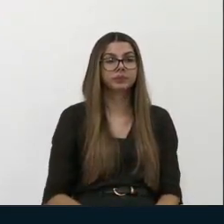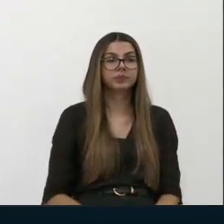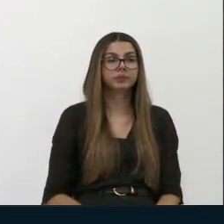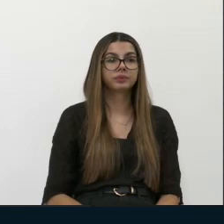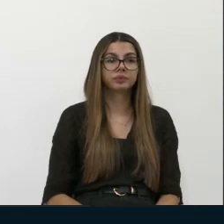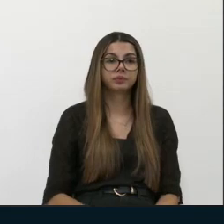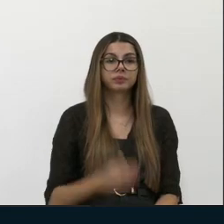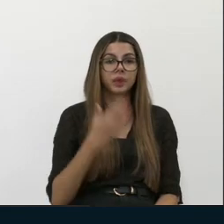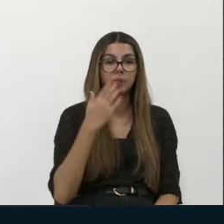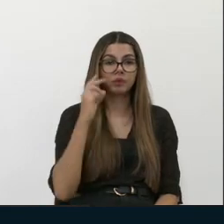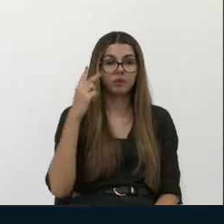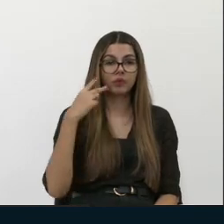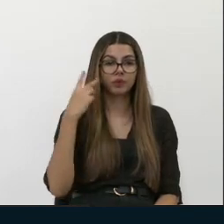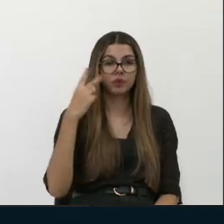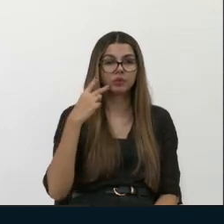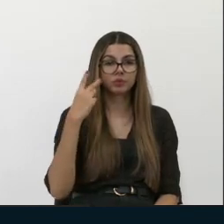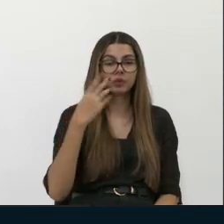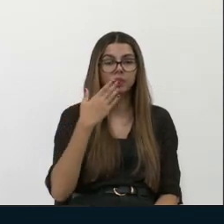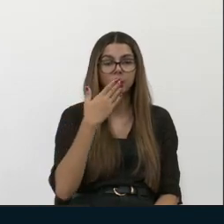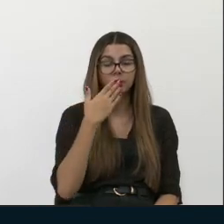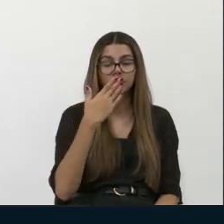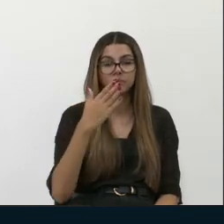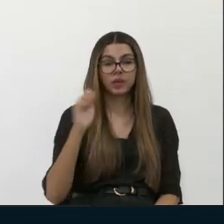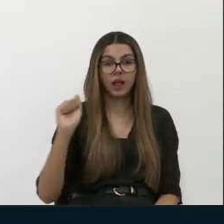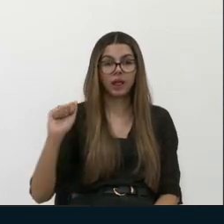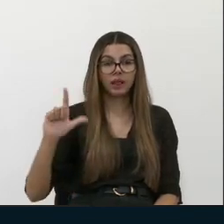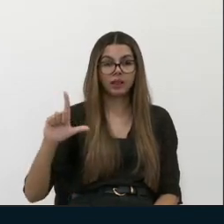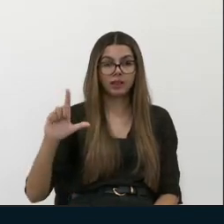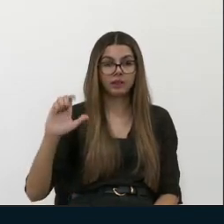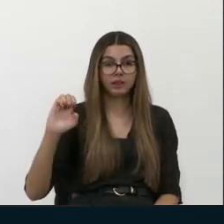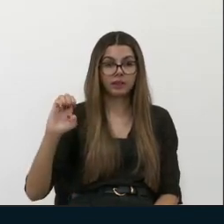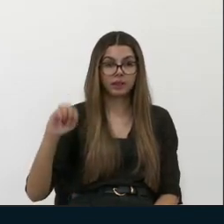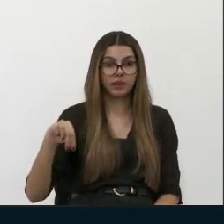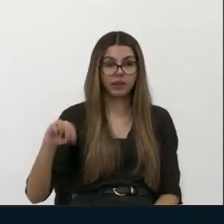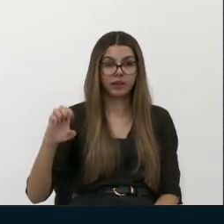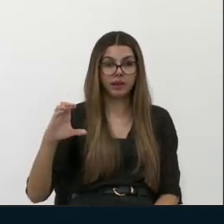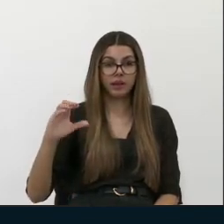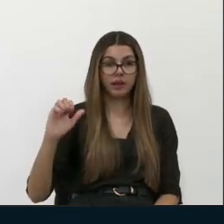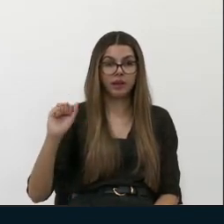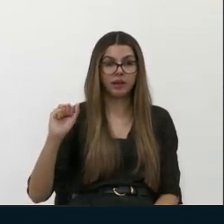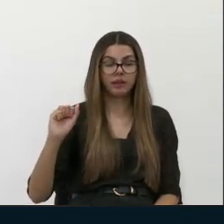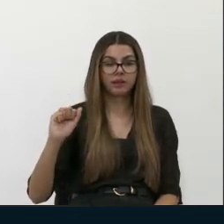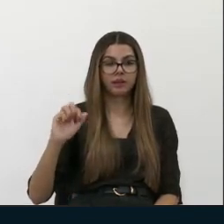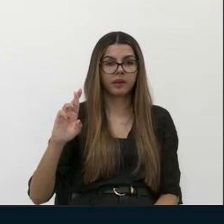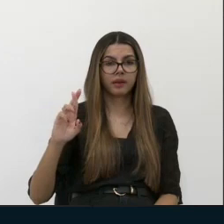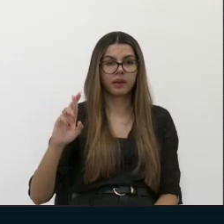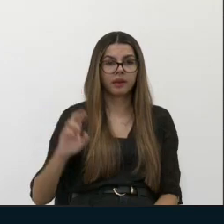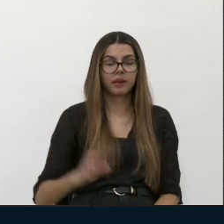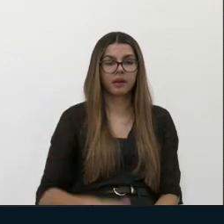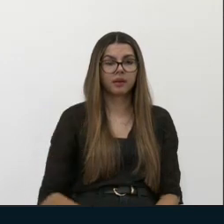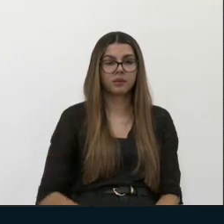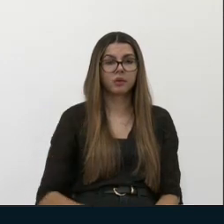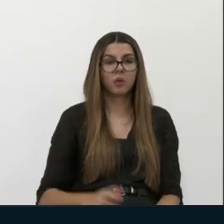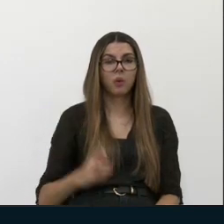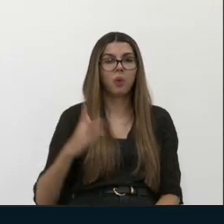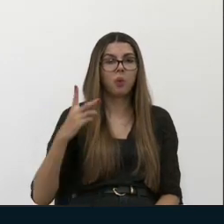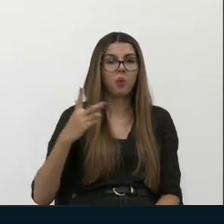pedir encarecidamente para o Alencar, segundo o prefeito, cortaram 60 milhões da